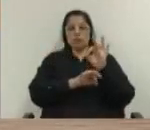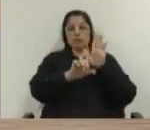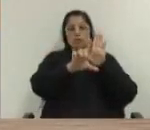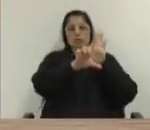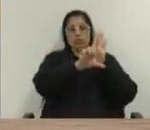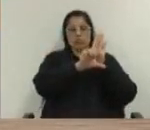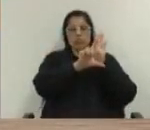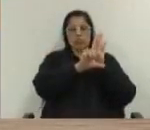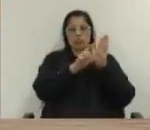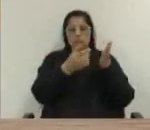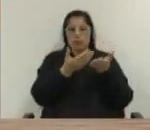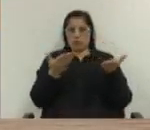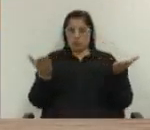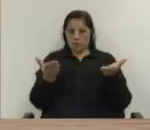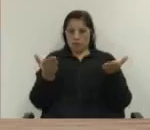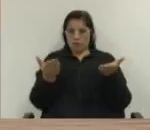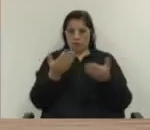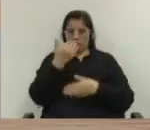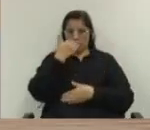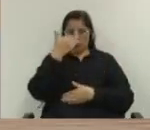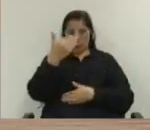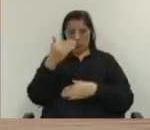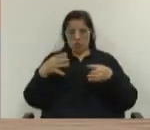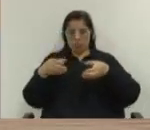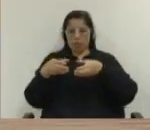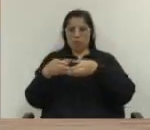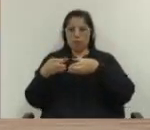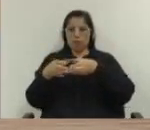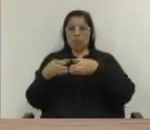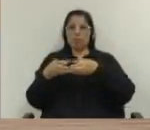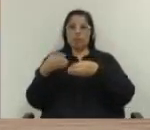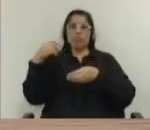presença de Vossa Excelência e dos dignos vereadores que compõem essa egrégia